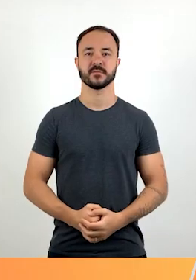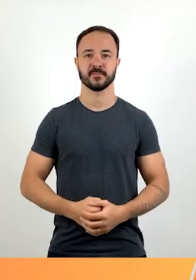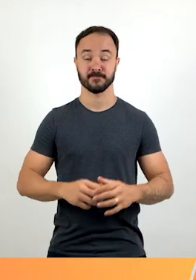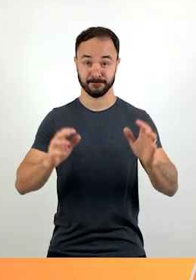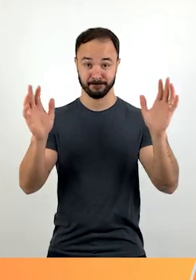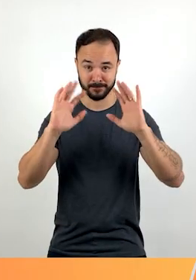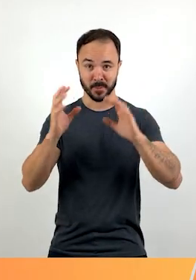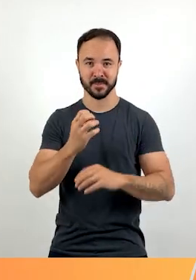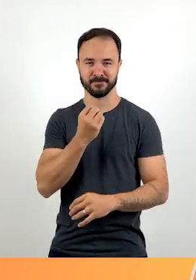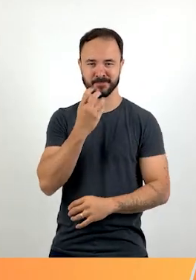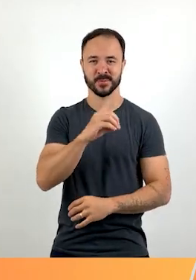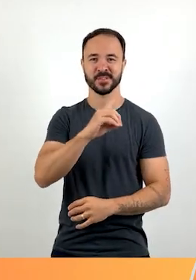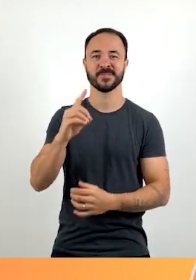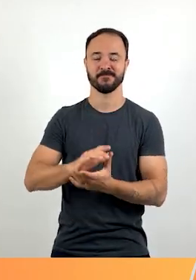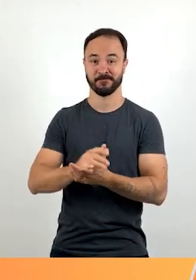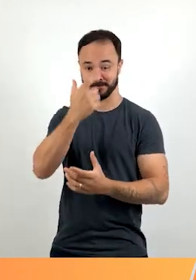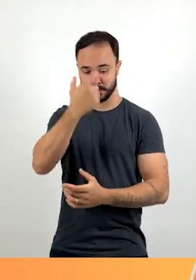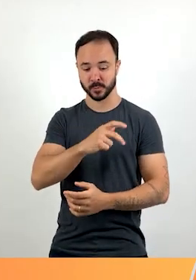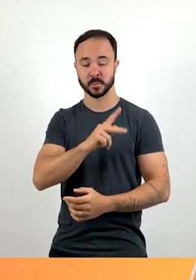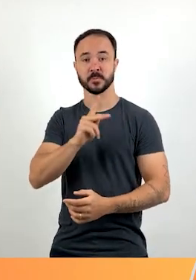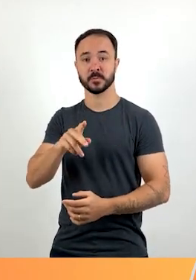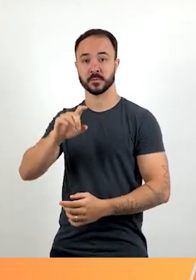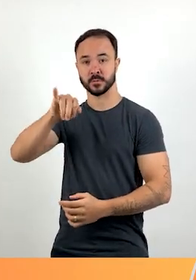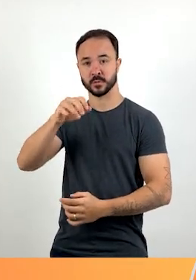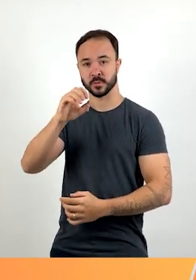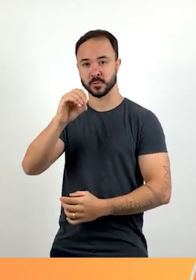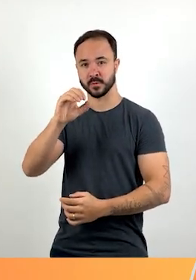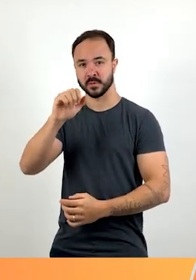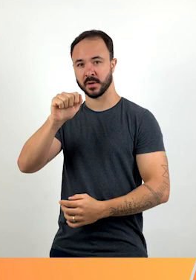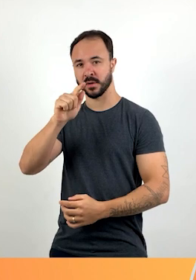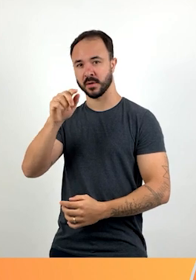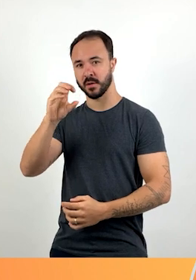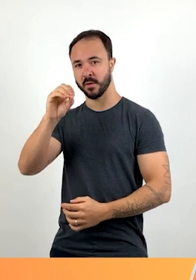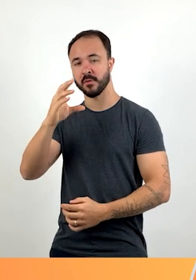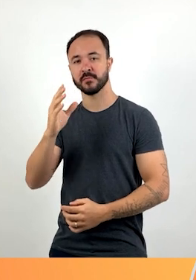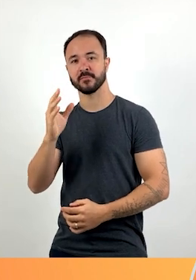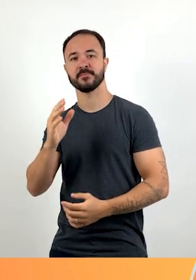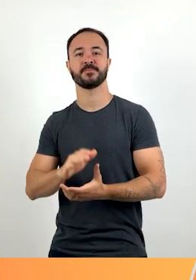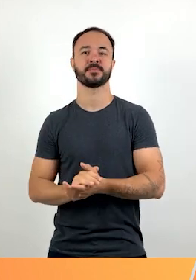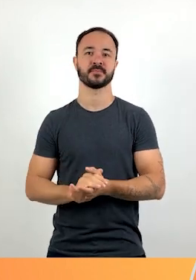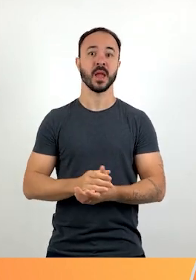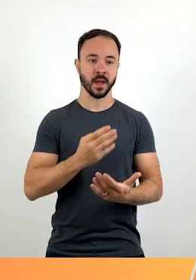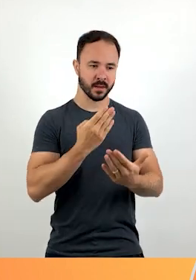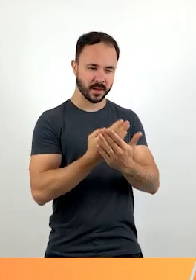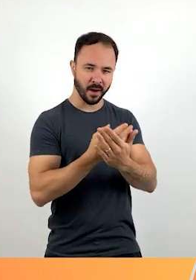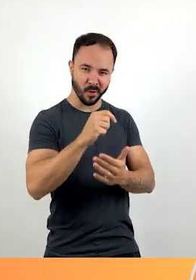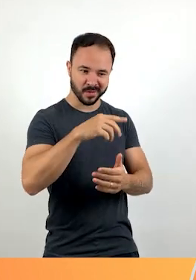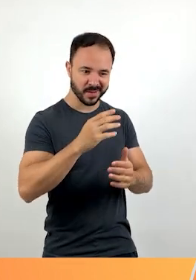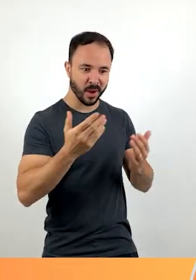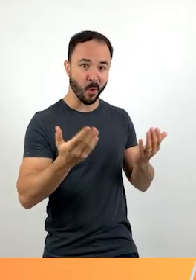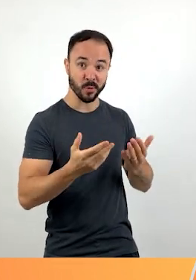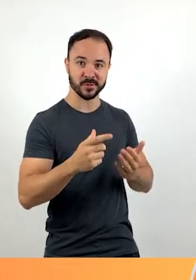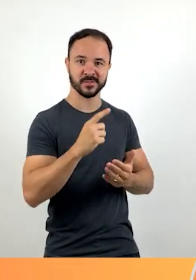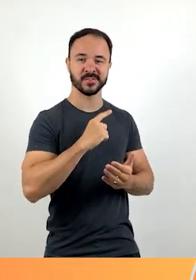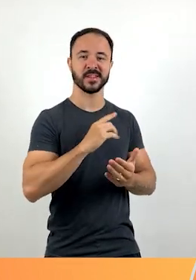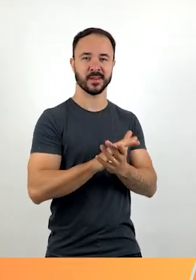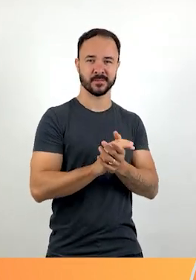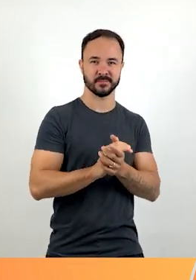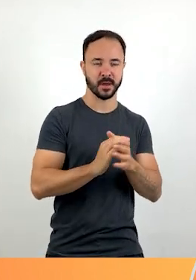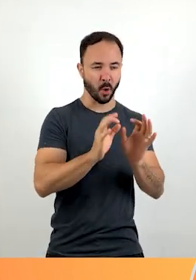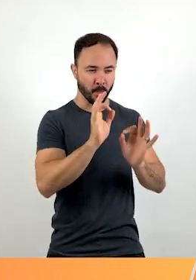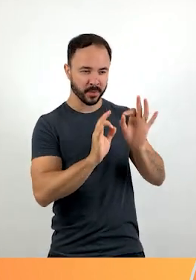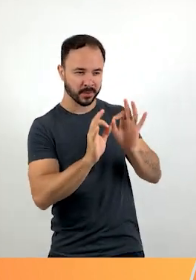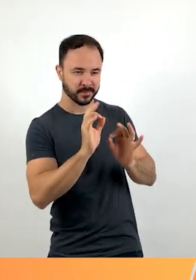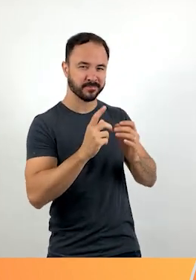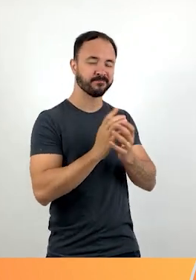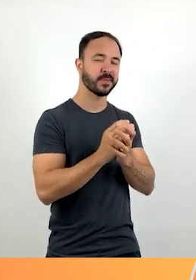Olá pessoal, bom dia. Eu sou o professor João Vitor e na aula de hoje eu tenho aqui para a gente operações matemáticas com